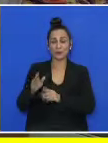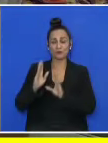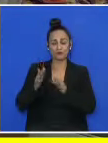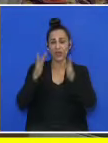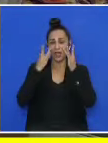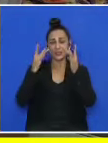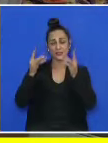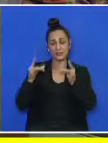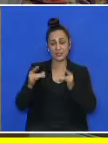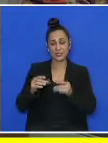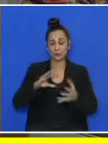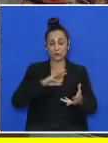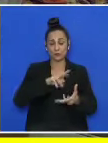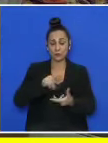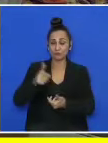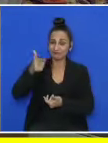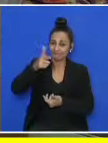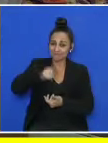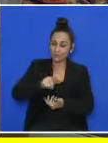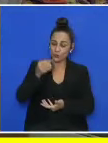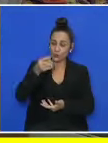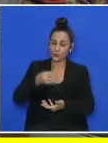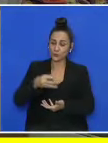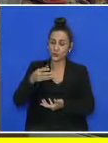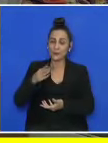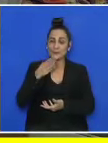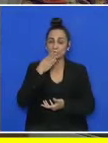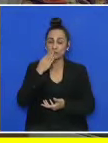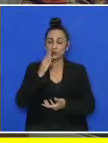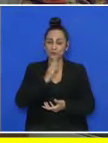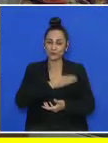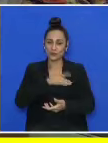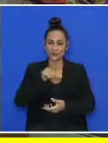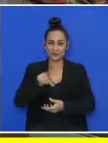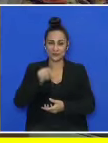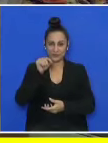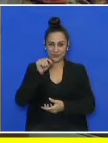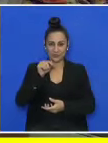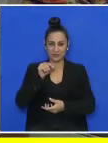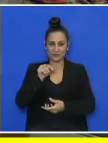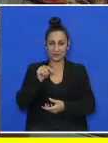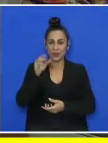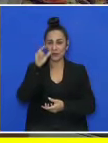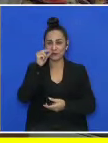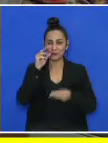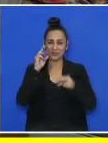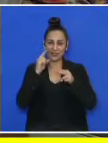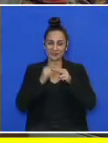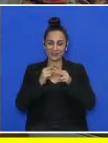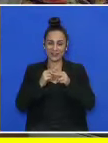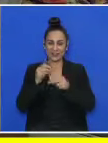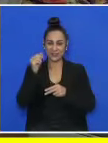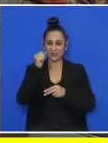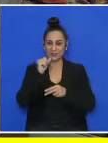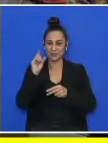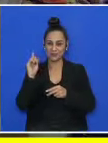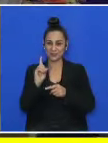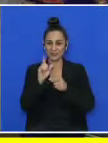Conforme explicamos, o Globo será reabastecido para o sorteio do time do coração. Por favor, Paulo, nosso colega da Caixa, Nicole, nossa garota da